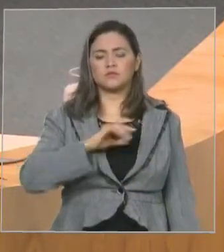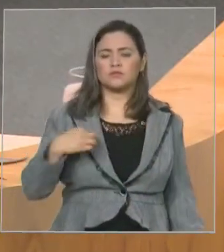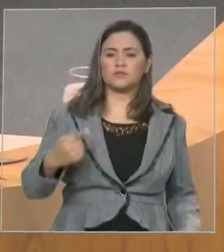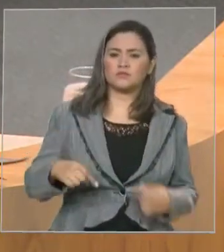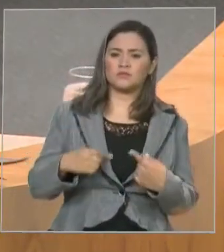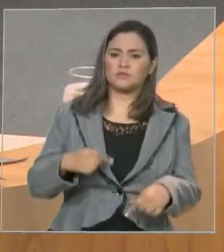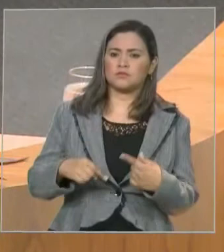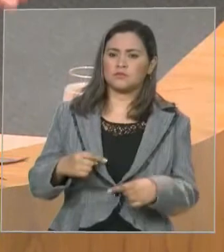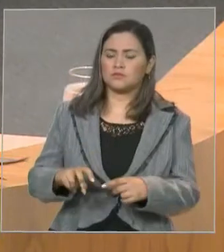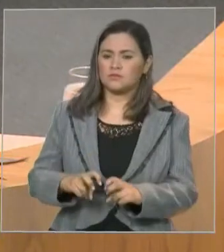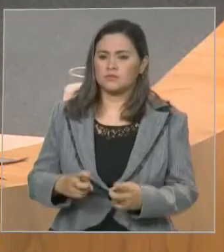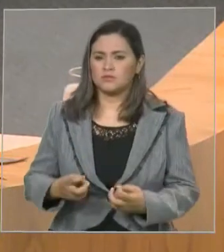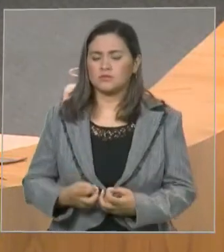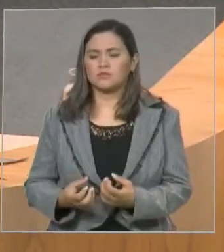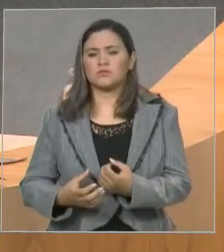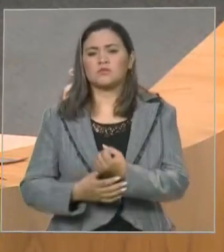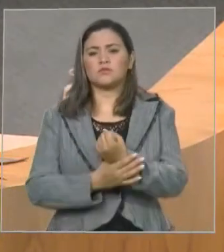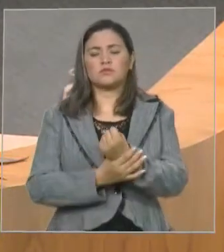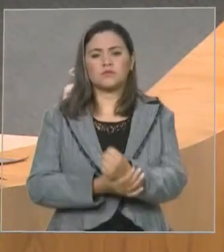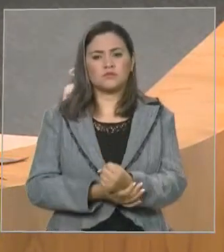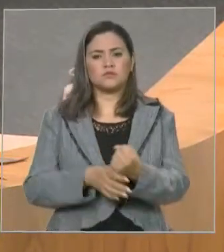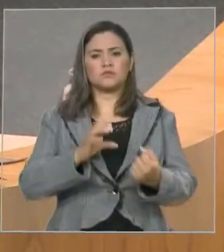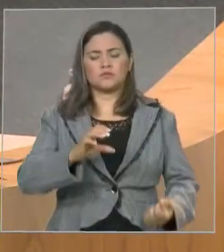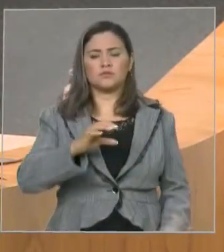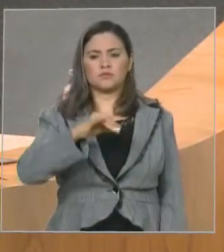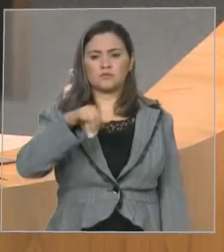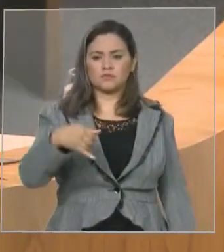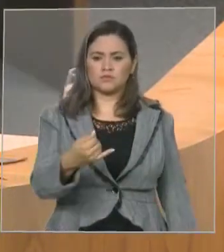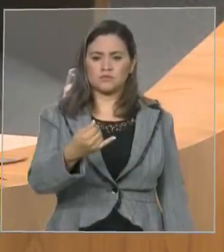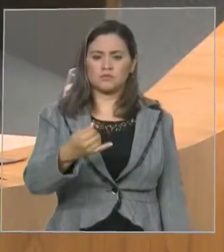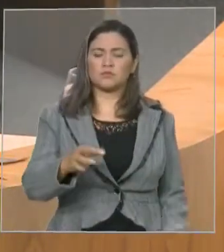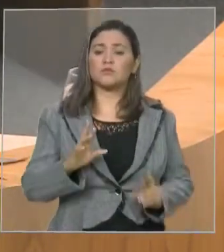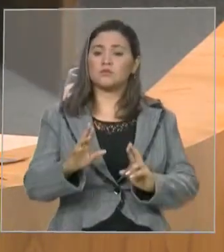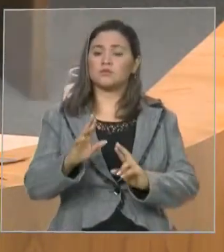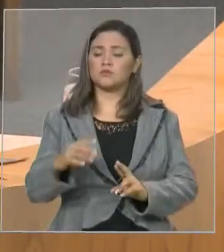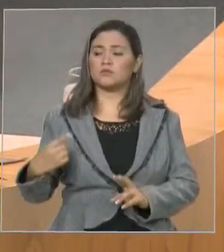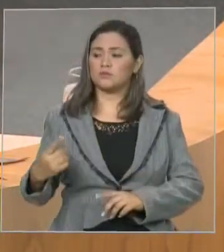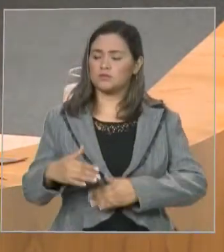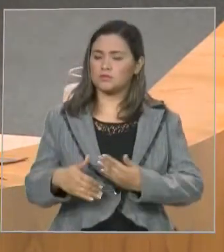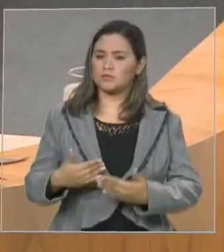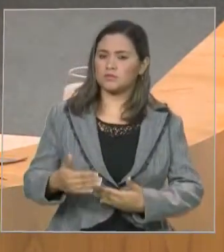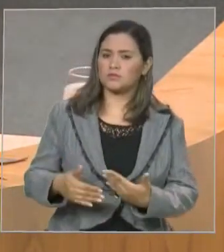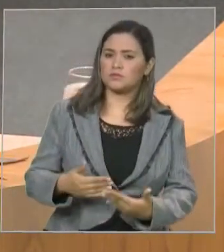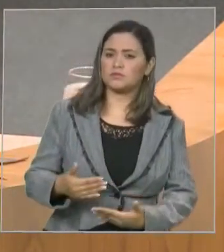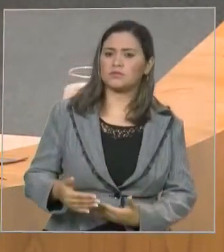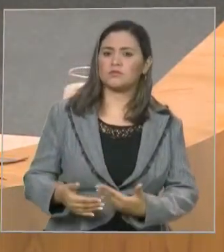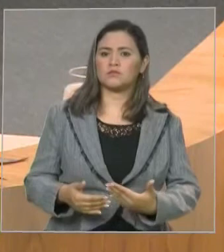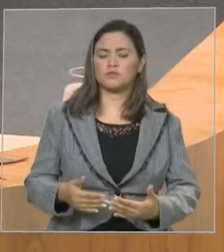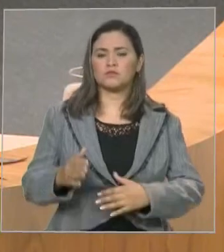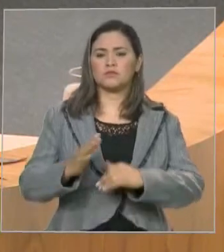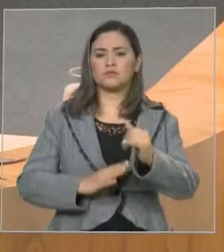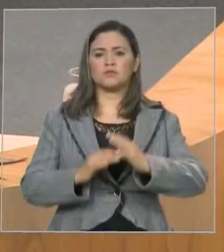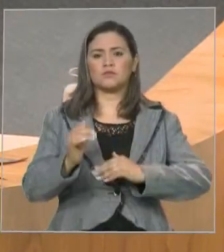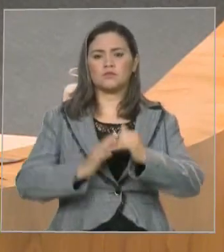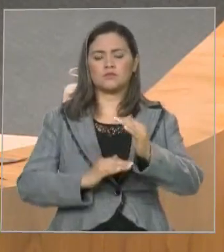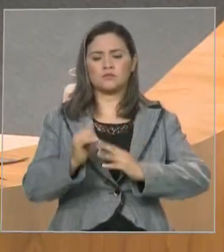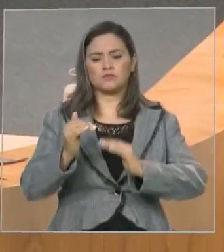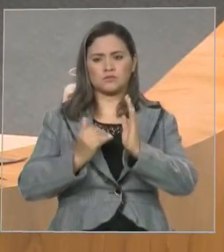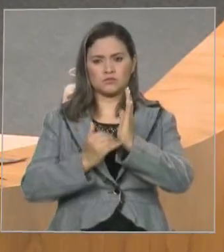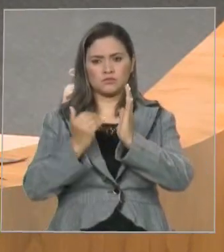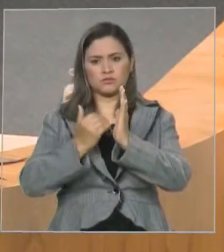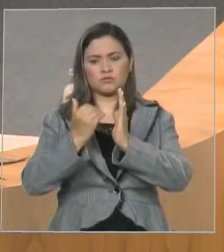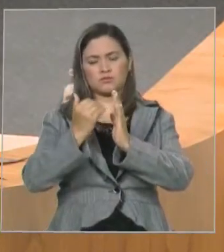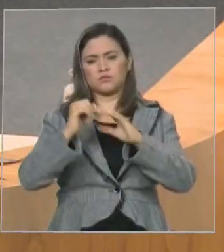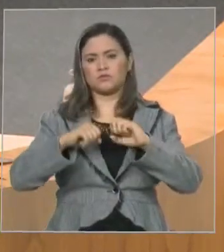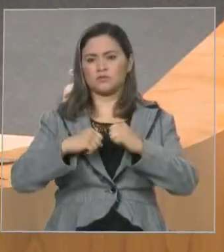comissão, tanto de segurança como da CCJ, e esperamos que nós possamos avançar no que se refere às promoções, fortalecendo a segurança pública, evitando